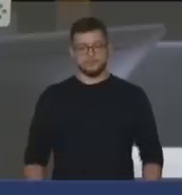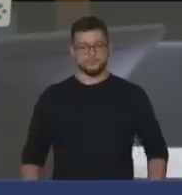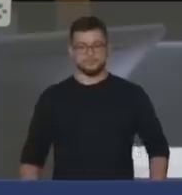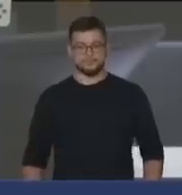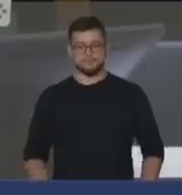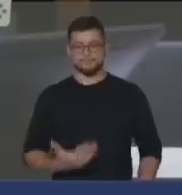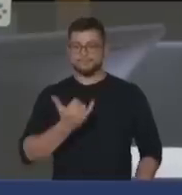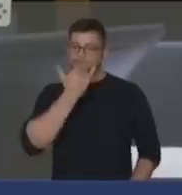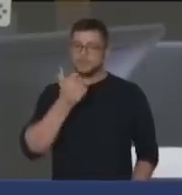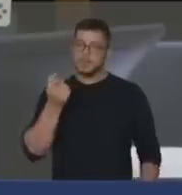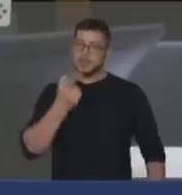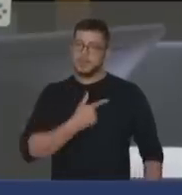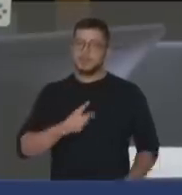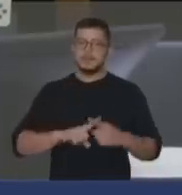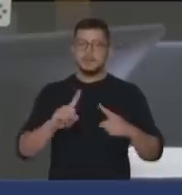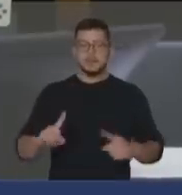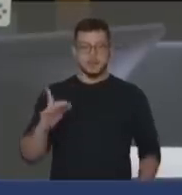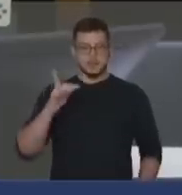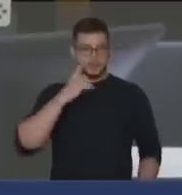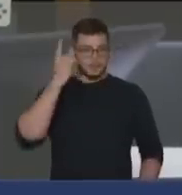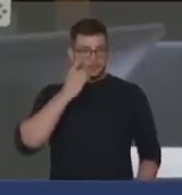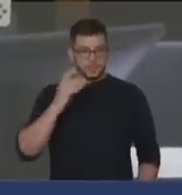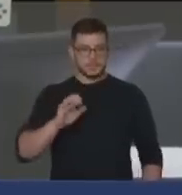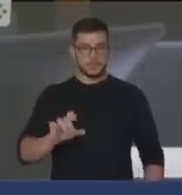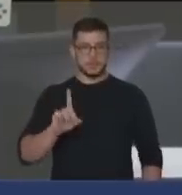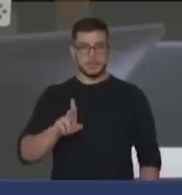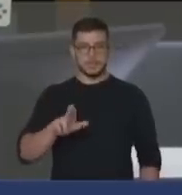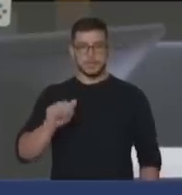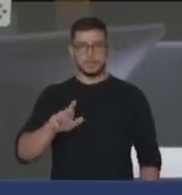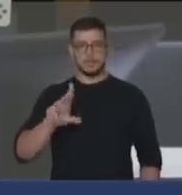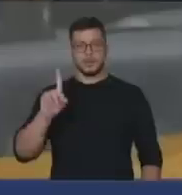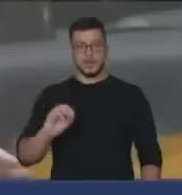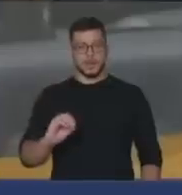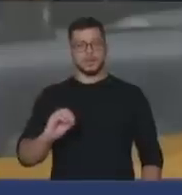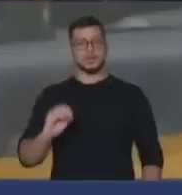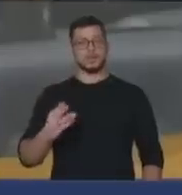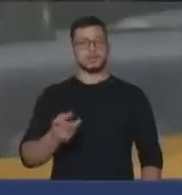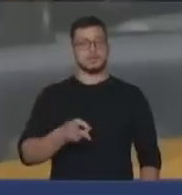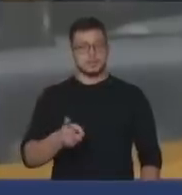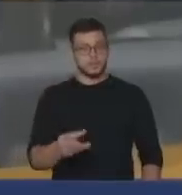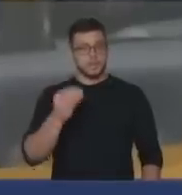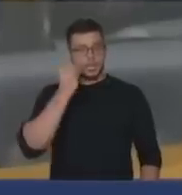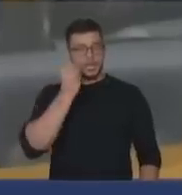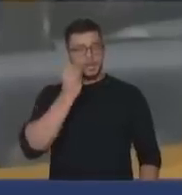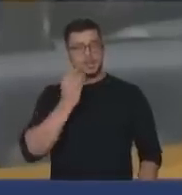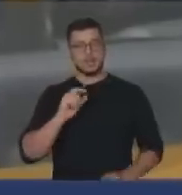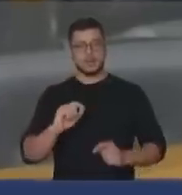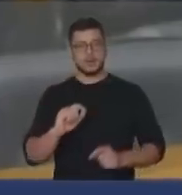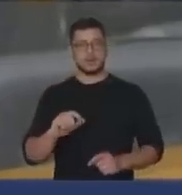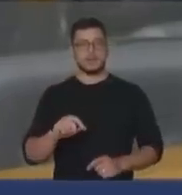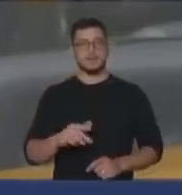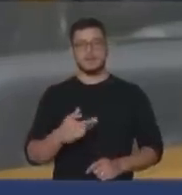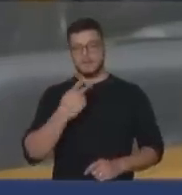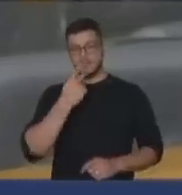Eduardo Bolsonaro, sempre que tem a oportunidade, tenta criminalizar alguma comunidade do Rio de Janeiro. Só